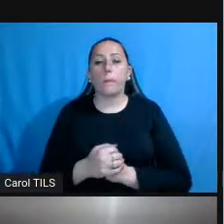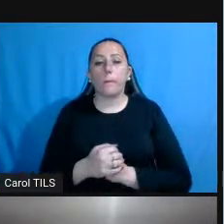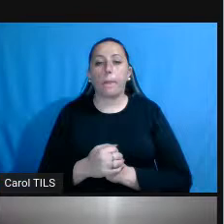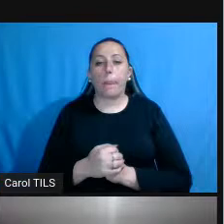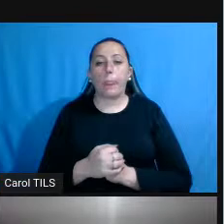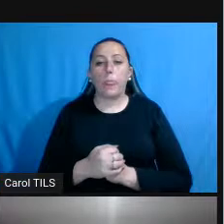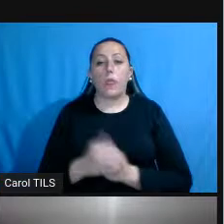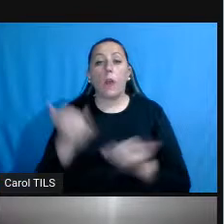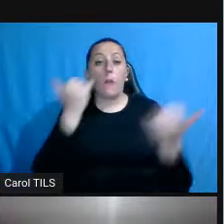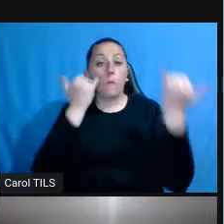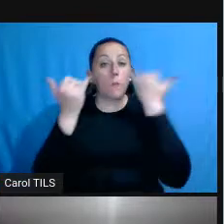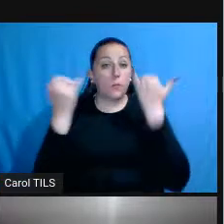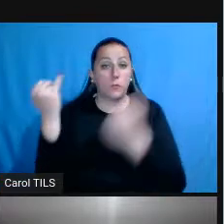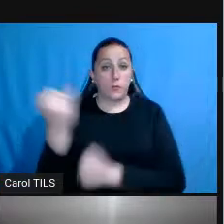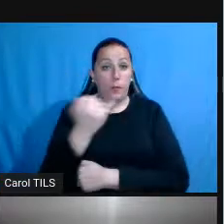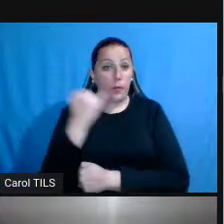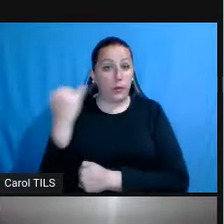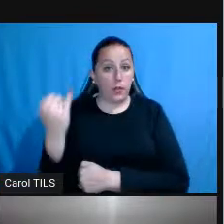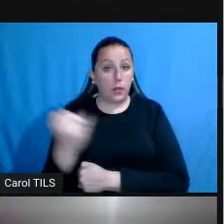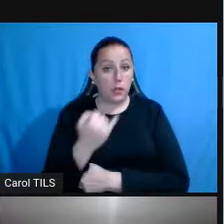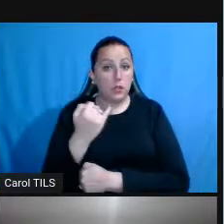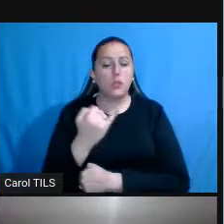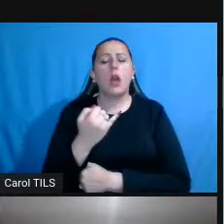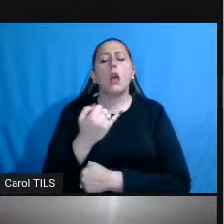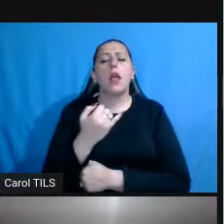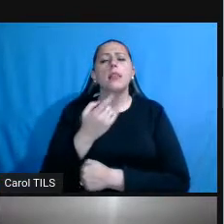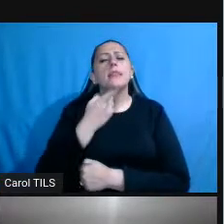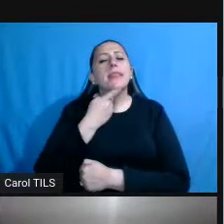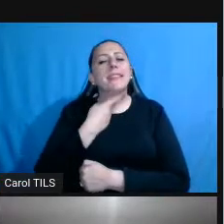são informações importantes, desejamos um bom